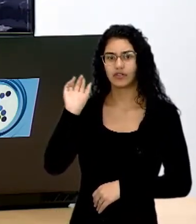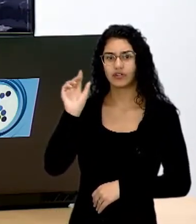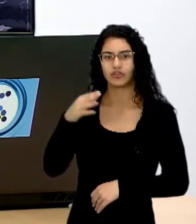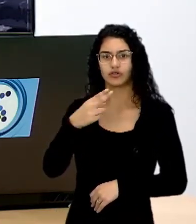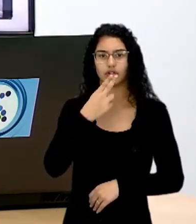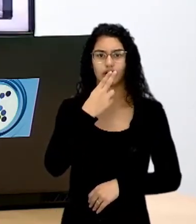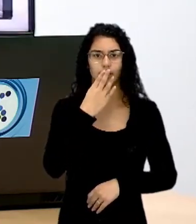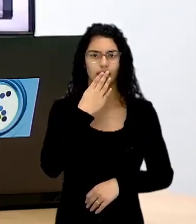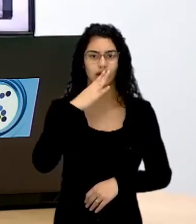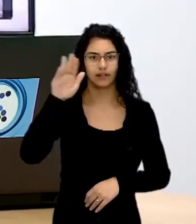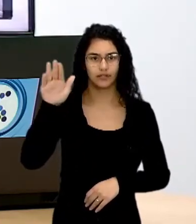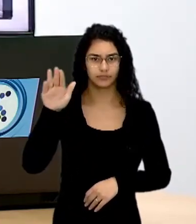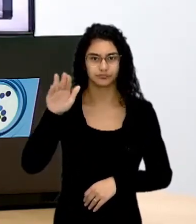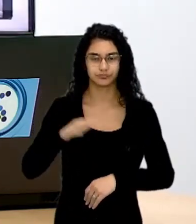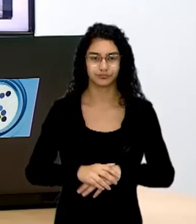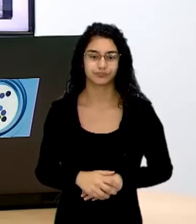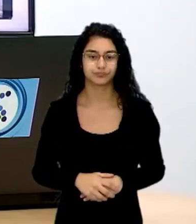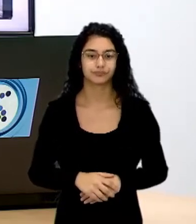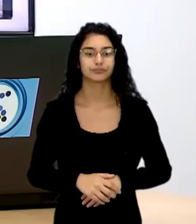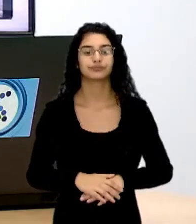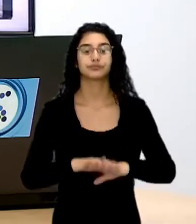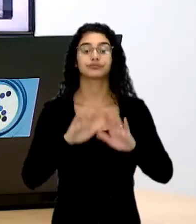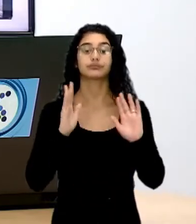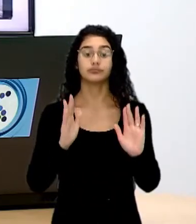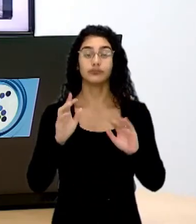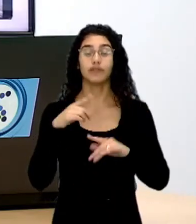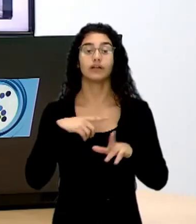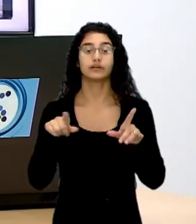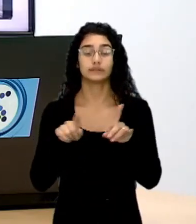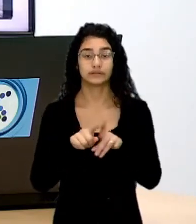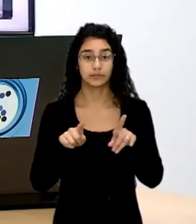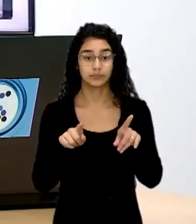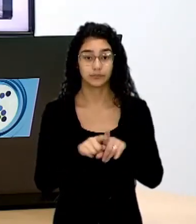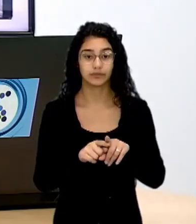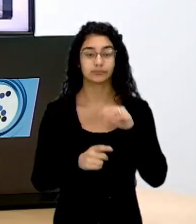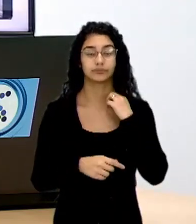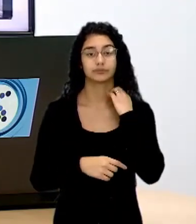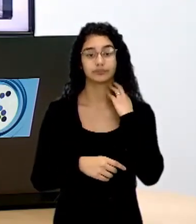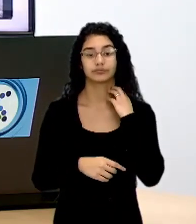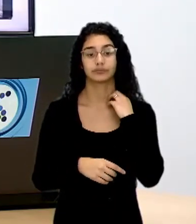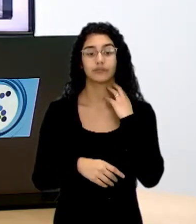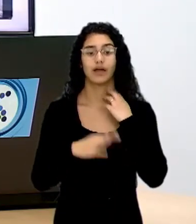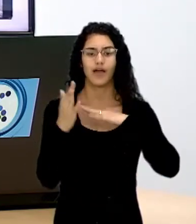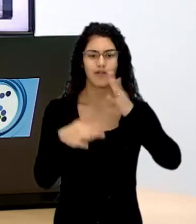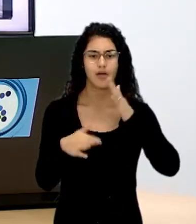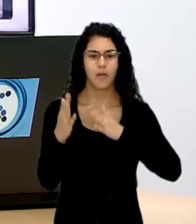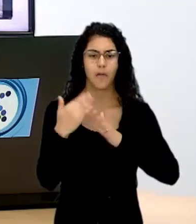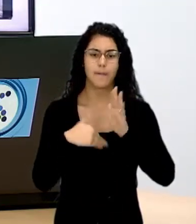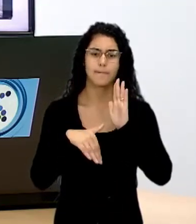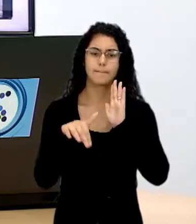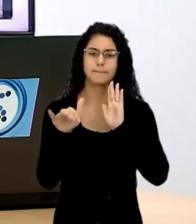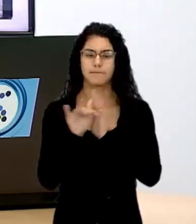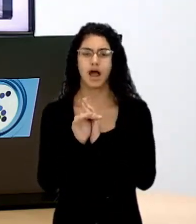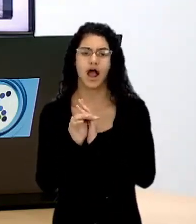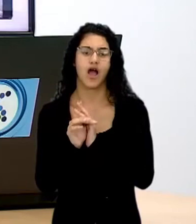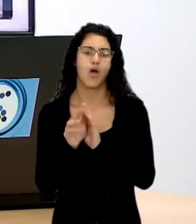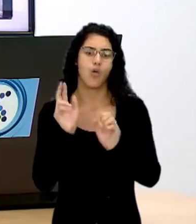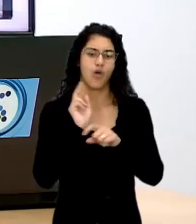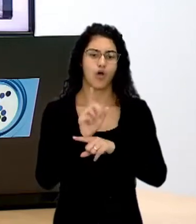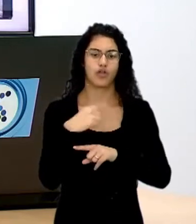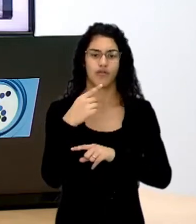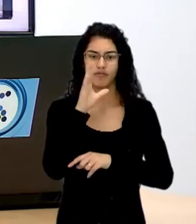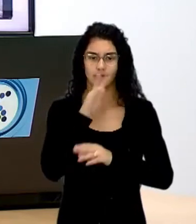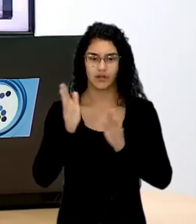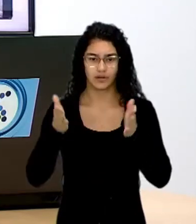Hitler. Mas aqui, elemento, agora esse aqui talvez seja um dos mais sensíveis que a gente vai tocar